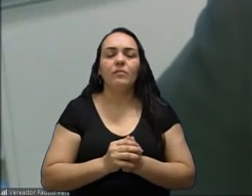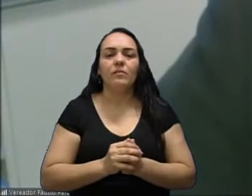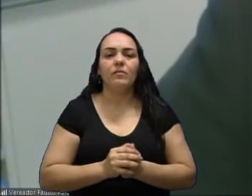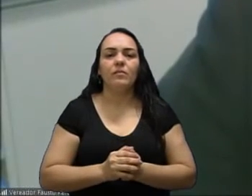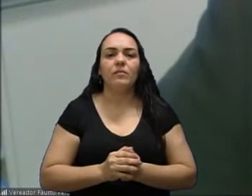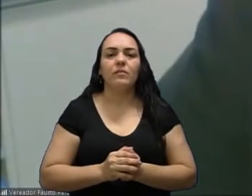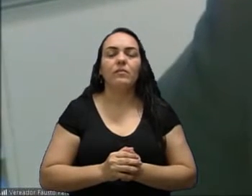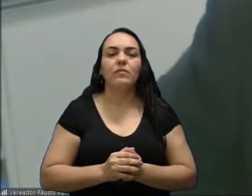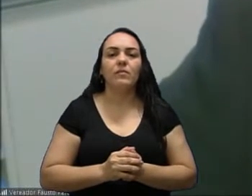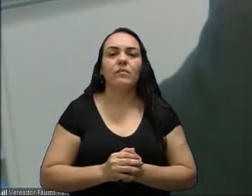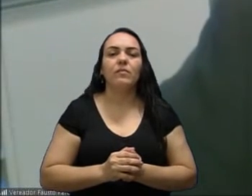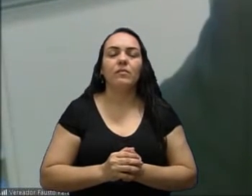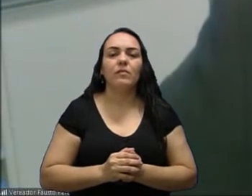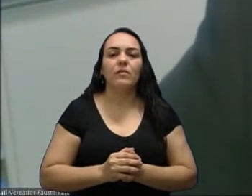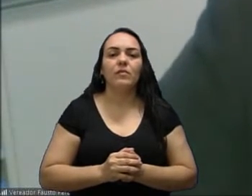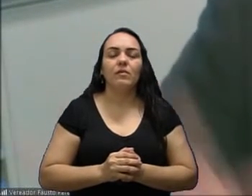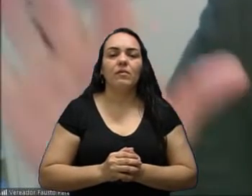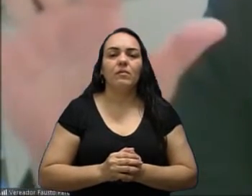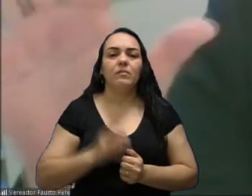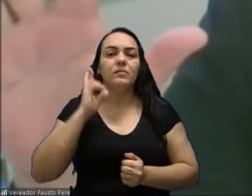é isso aí Renan